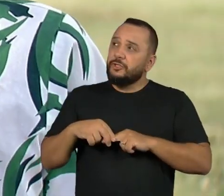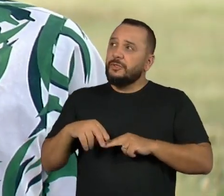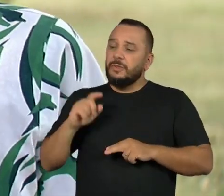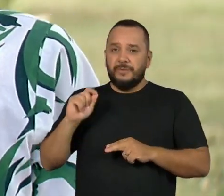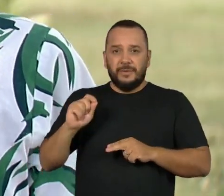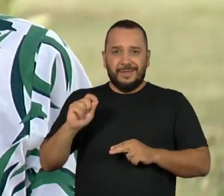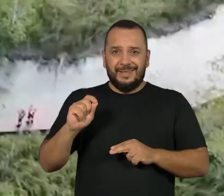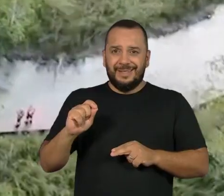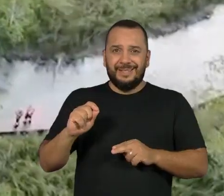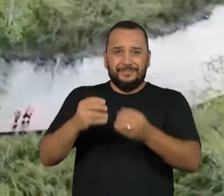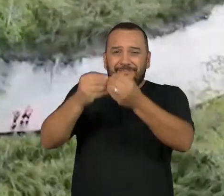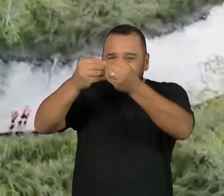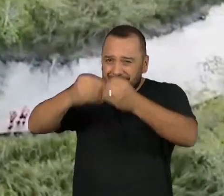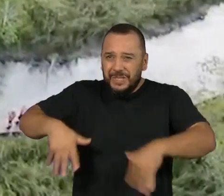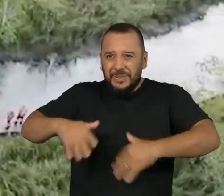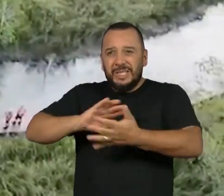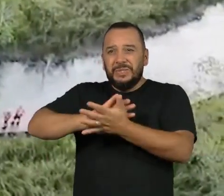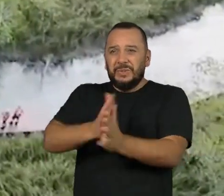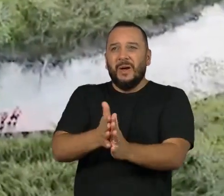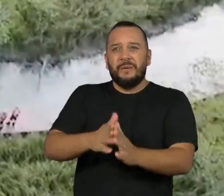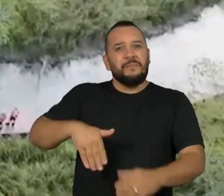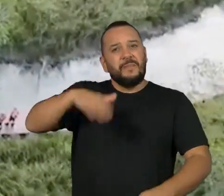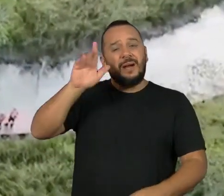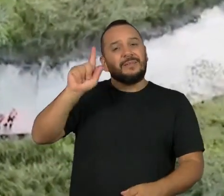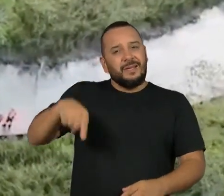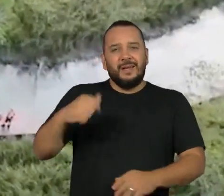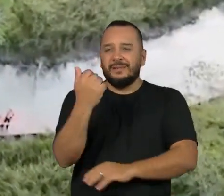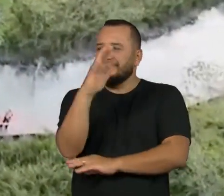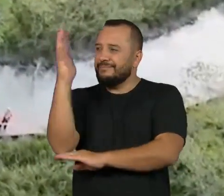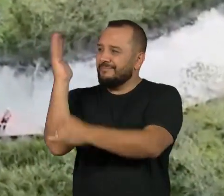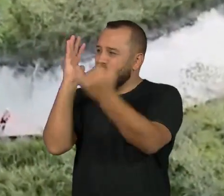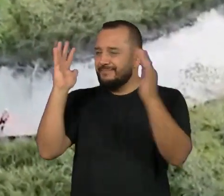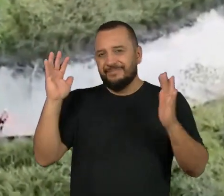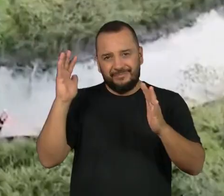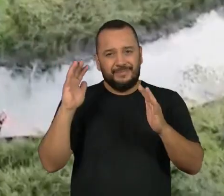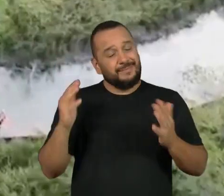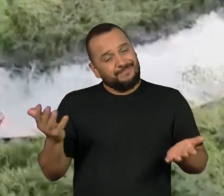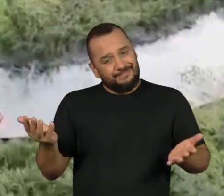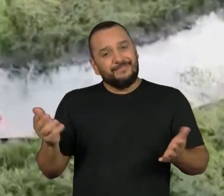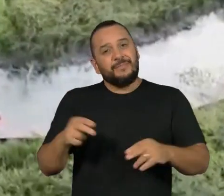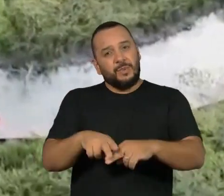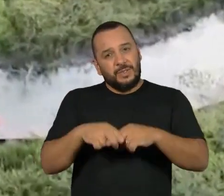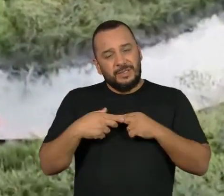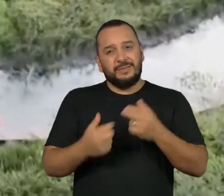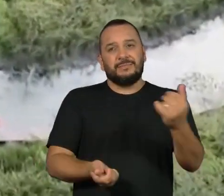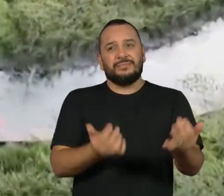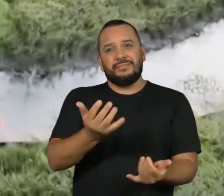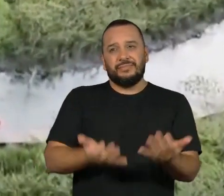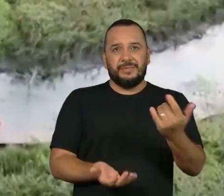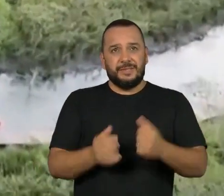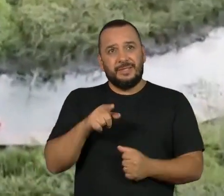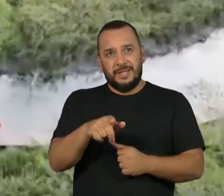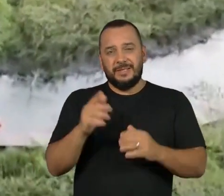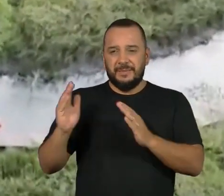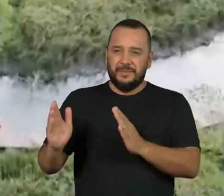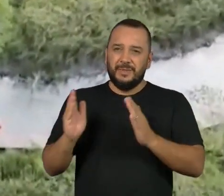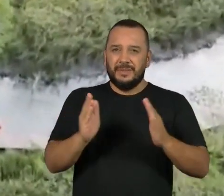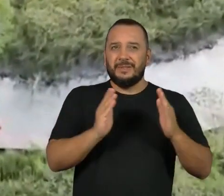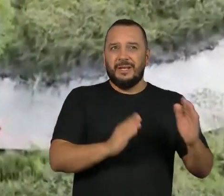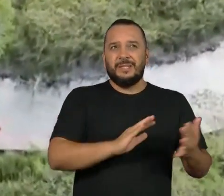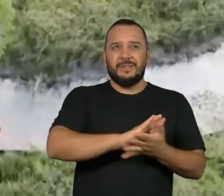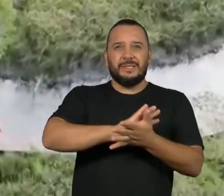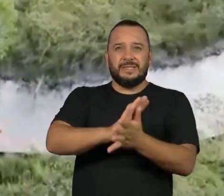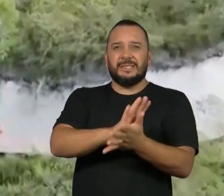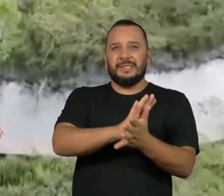o desmatamento. Influi nessas queimadas que a gente está assistindo, nesse processo